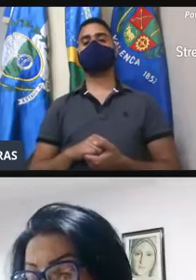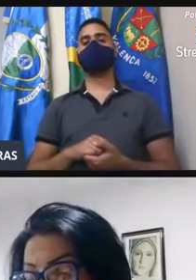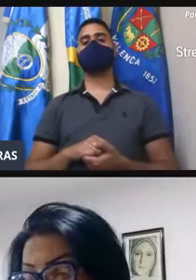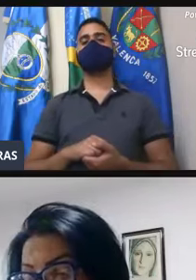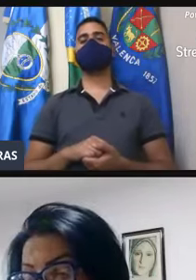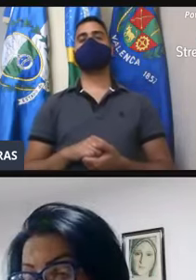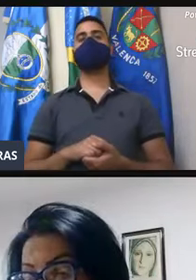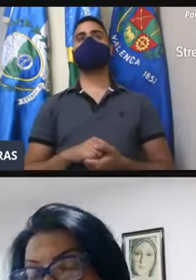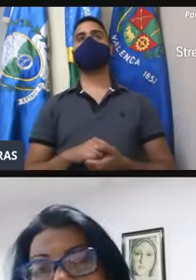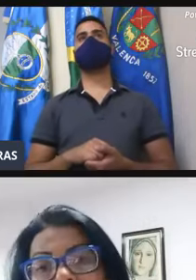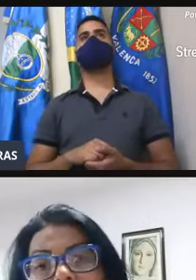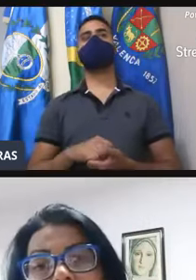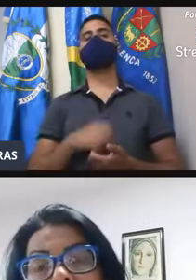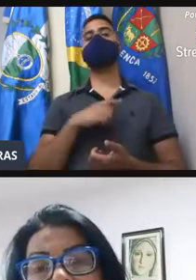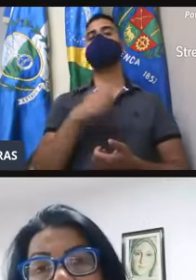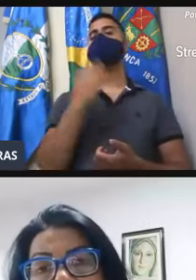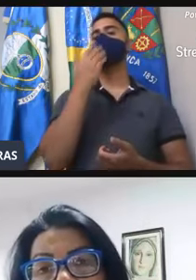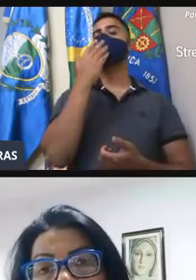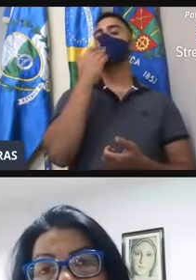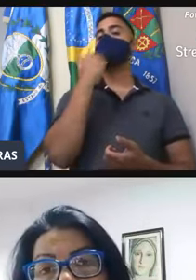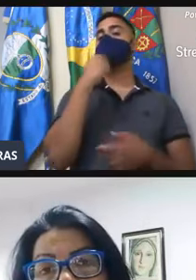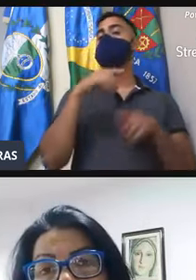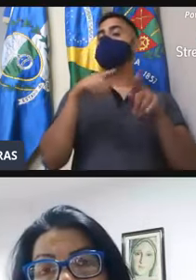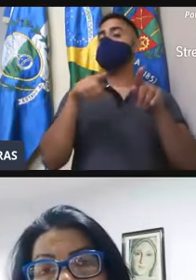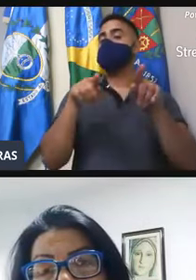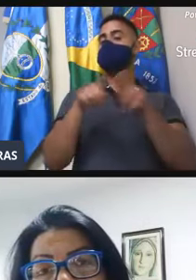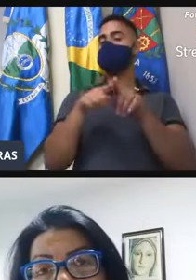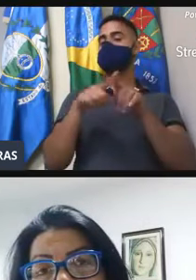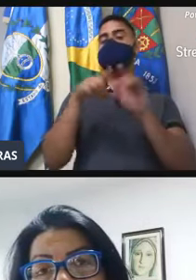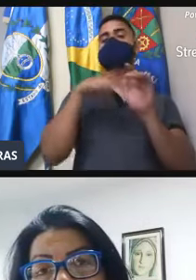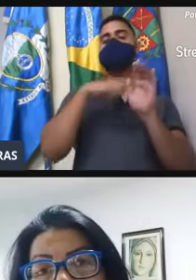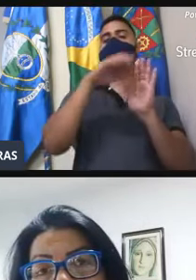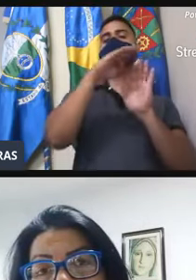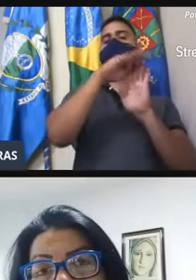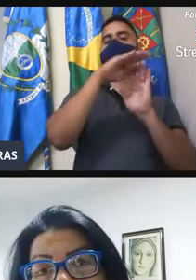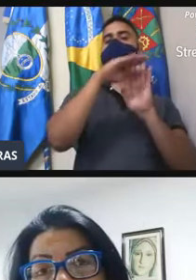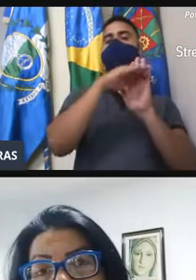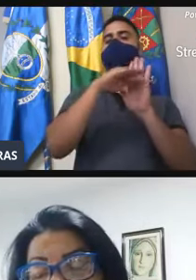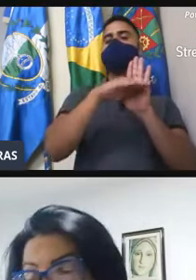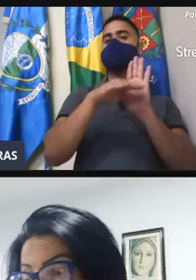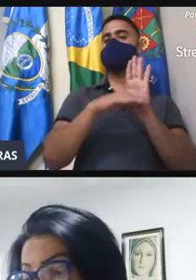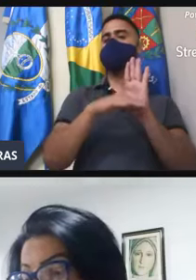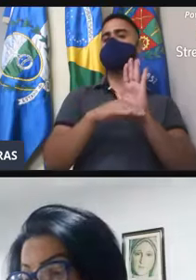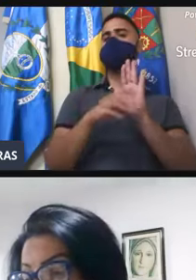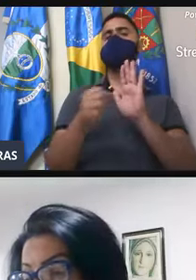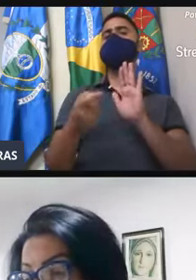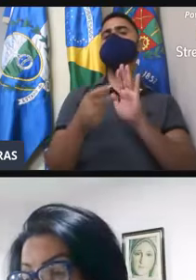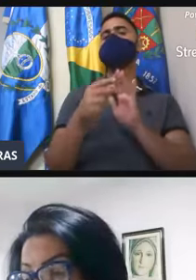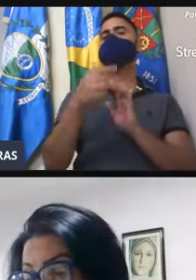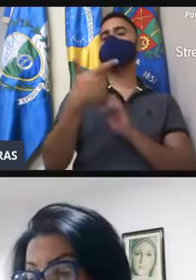São alimentos que serão também listados no valor de